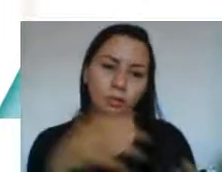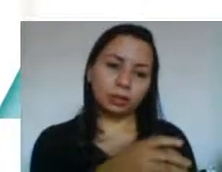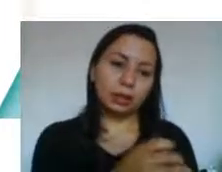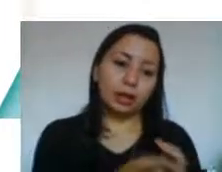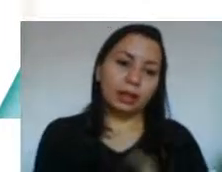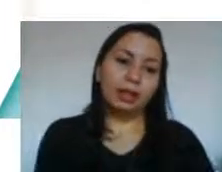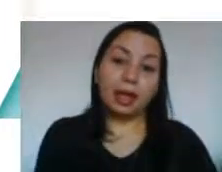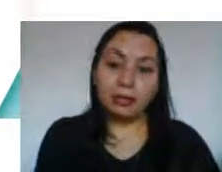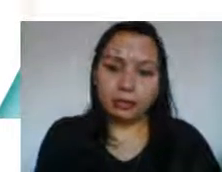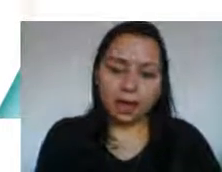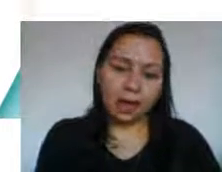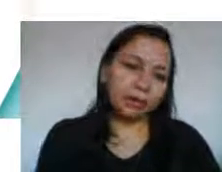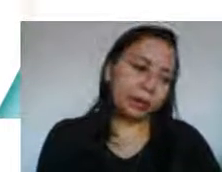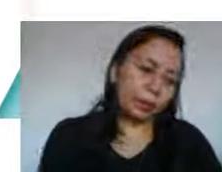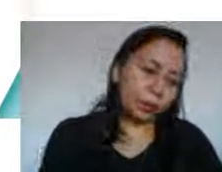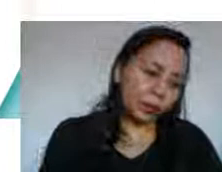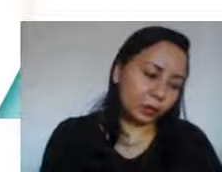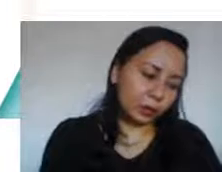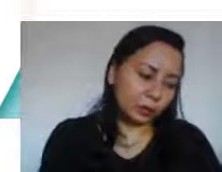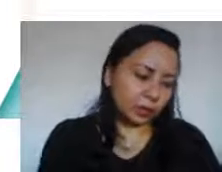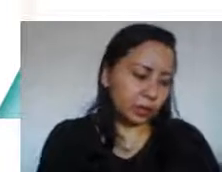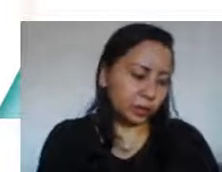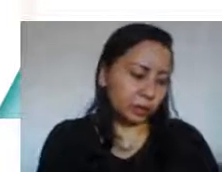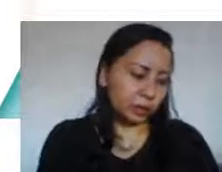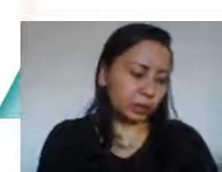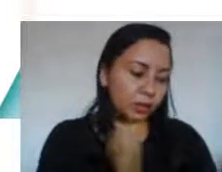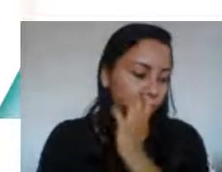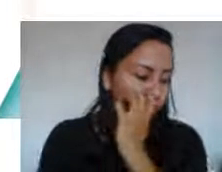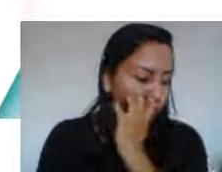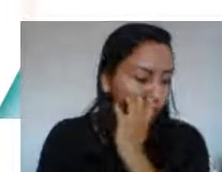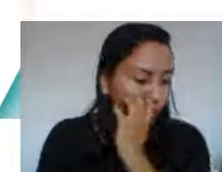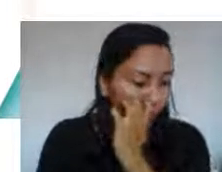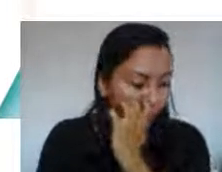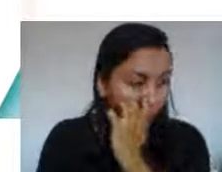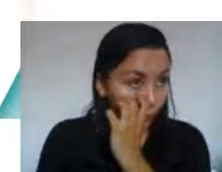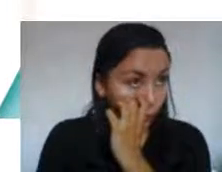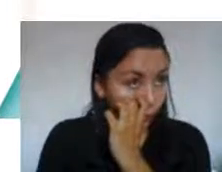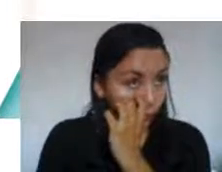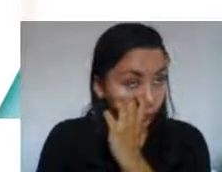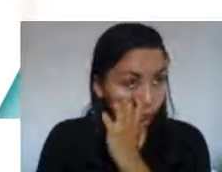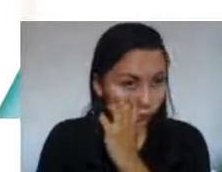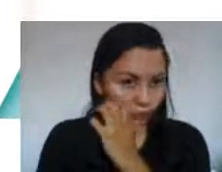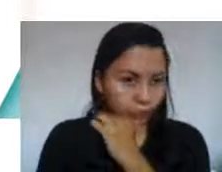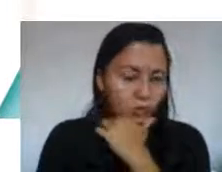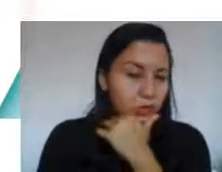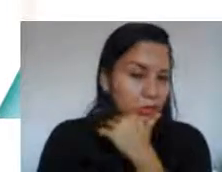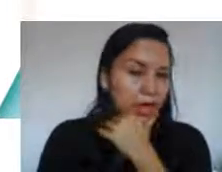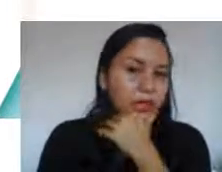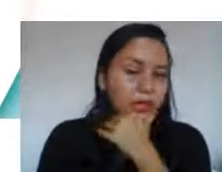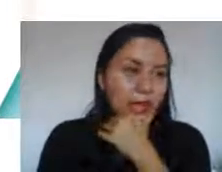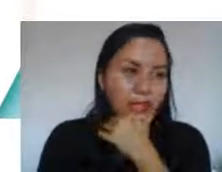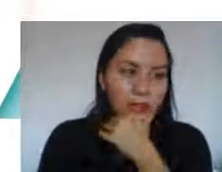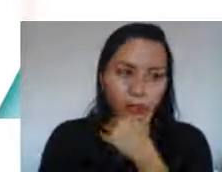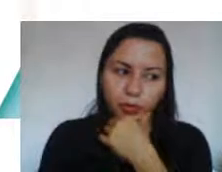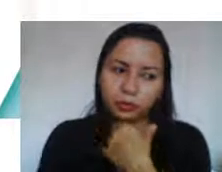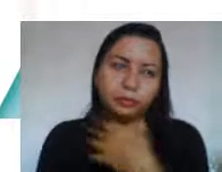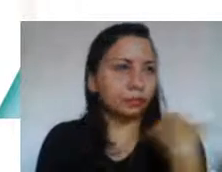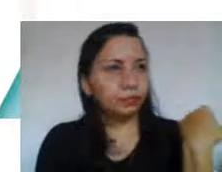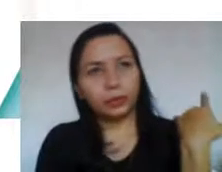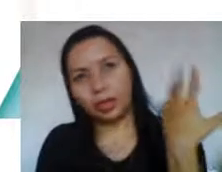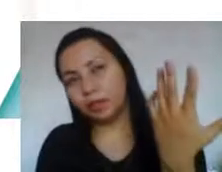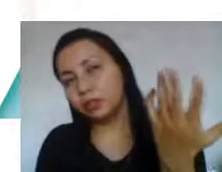isso leva a ter preocupações e, digamos assim, os governos e sociedades a